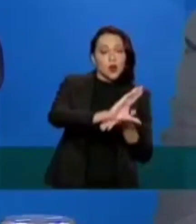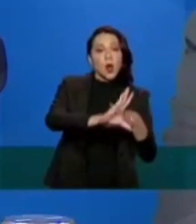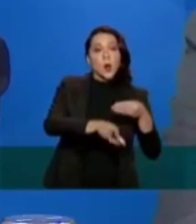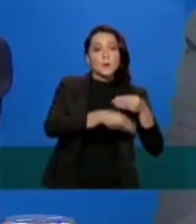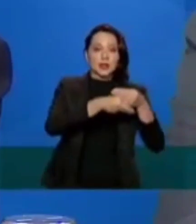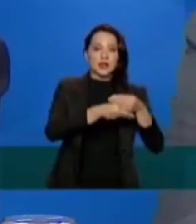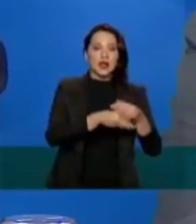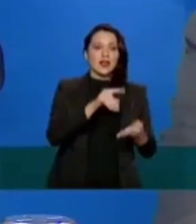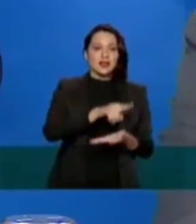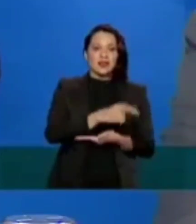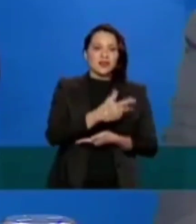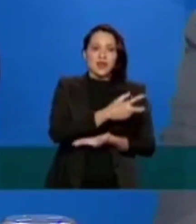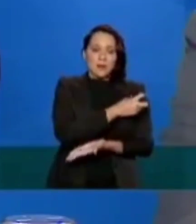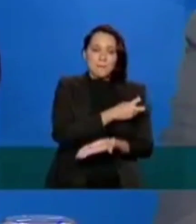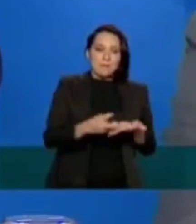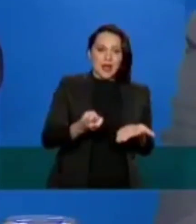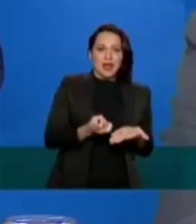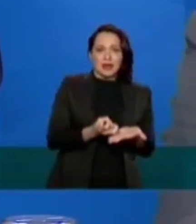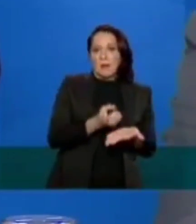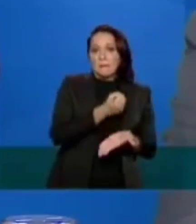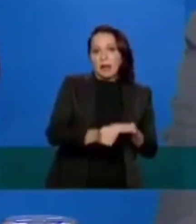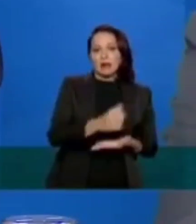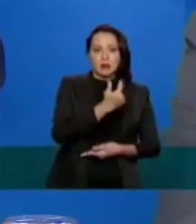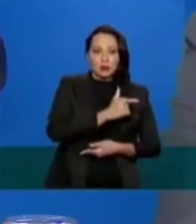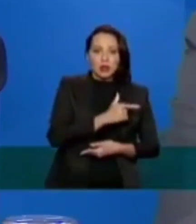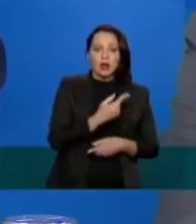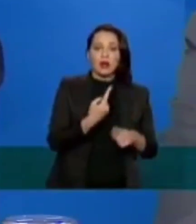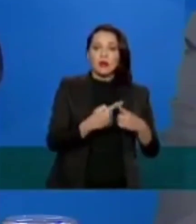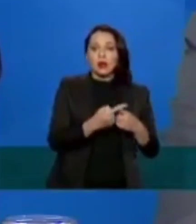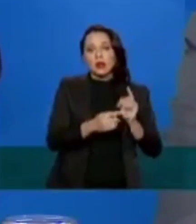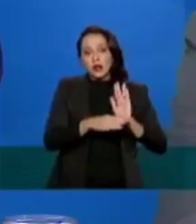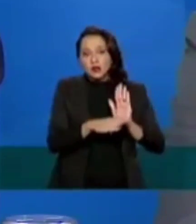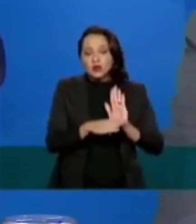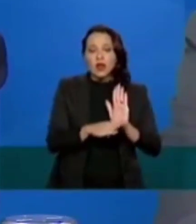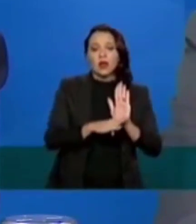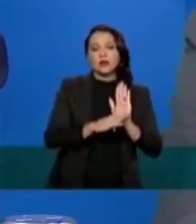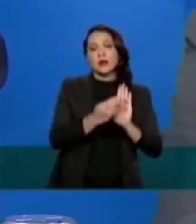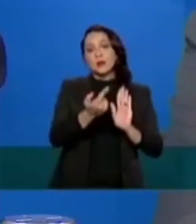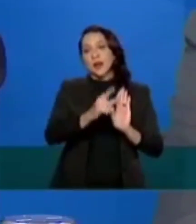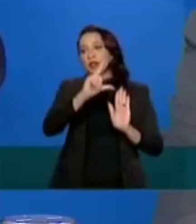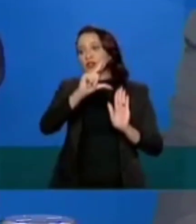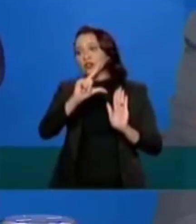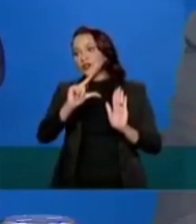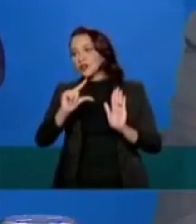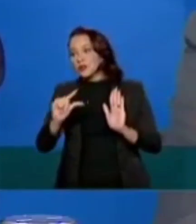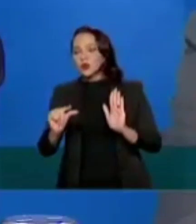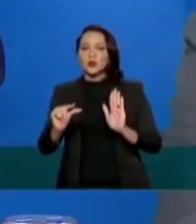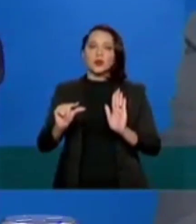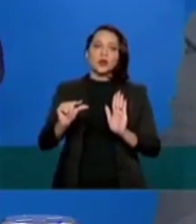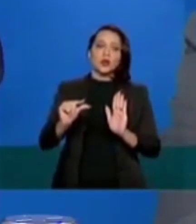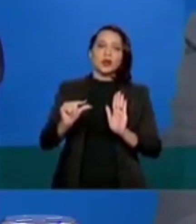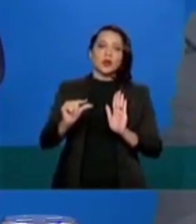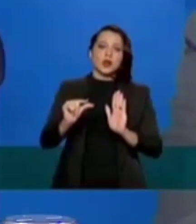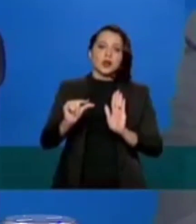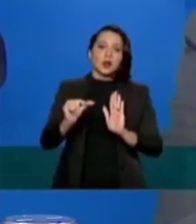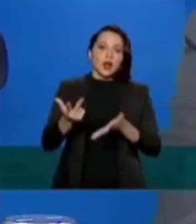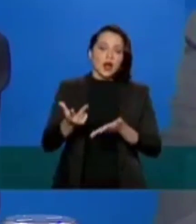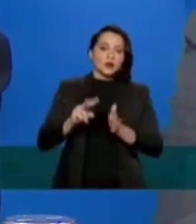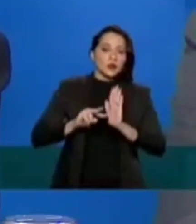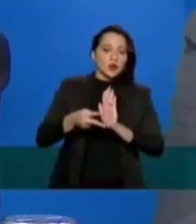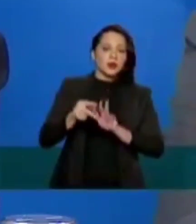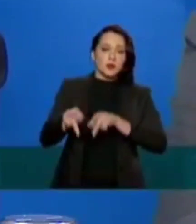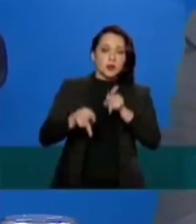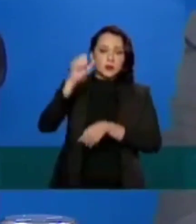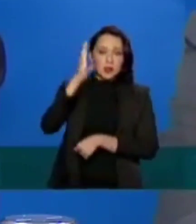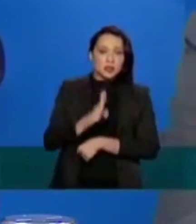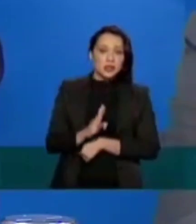eles não tenham essa perda de arrecadação por estarem contribuindo para atenuar o impacto sobre o povo brasileiro dessa